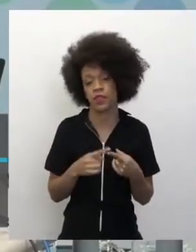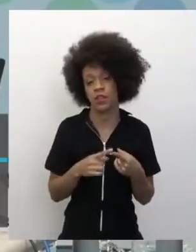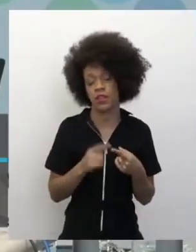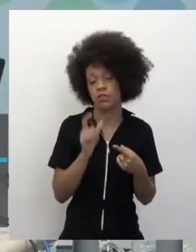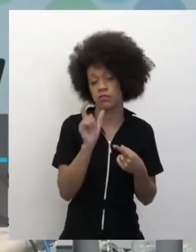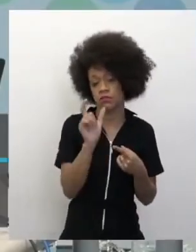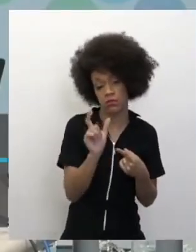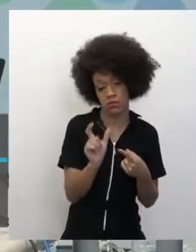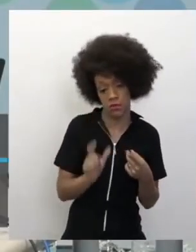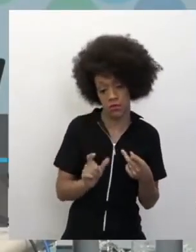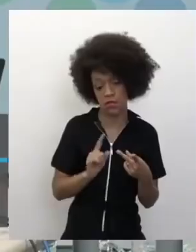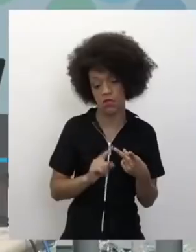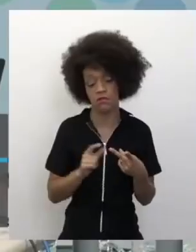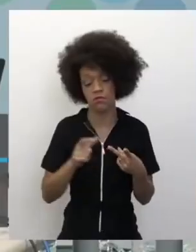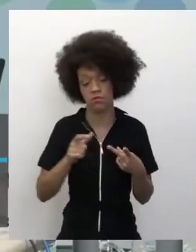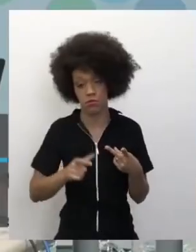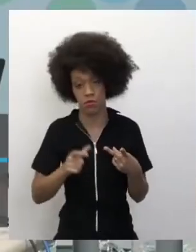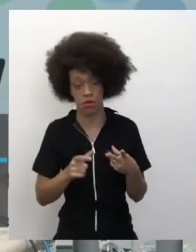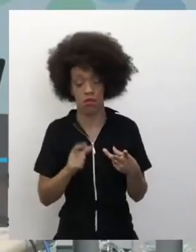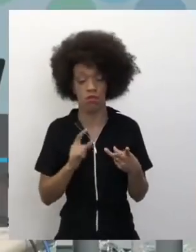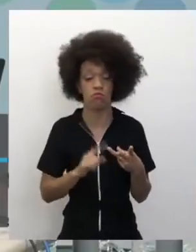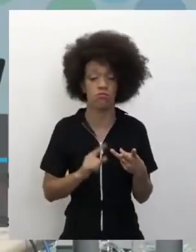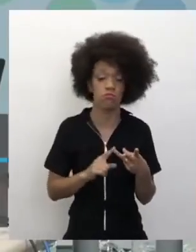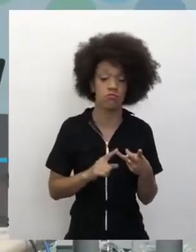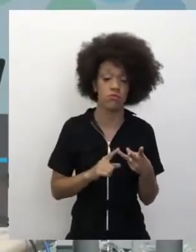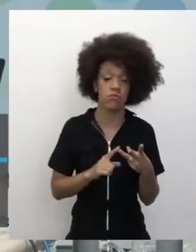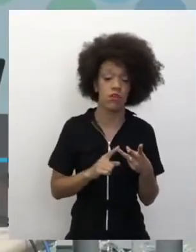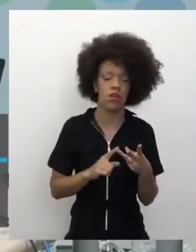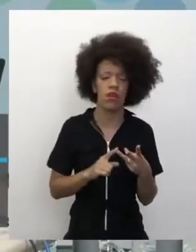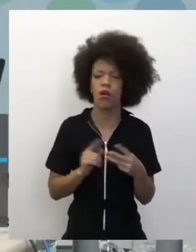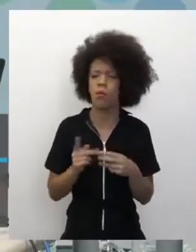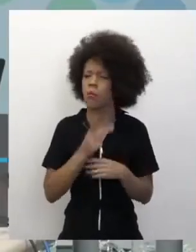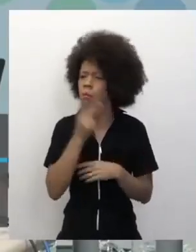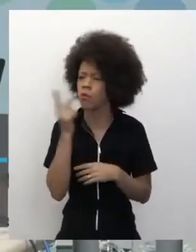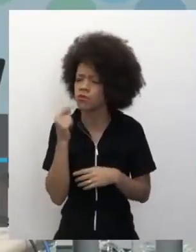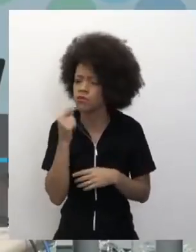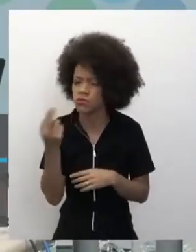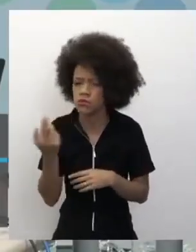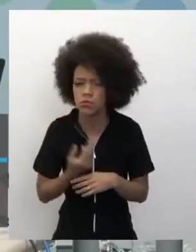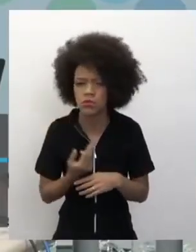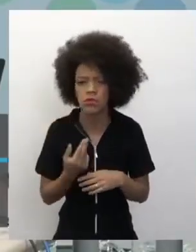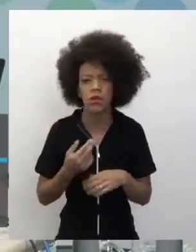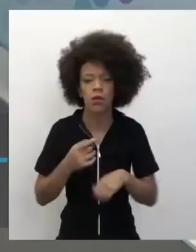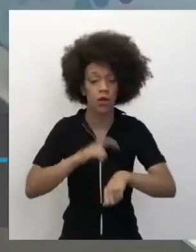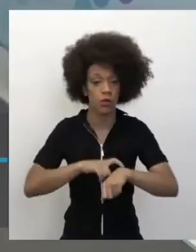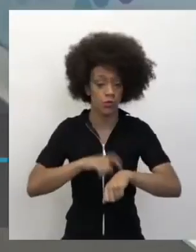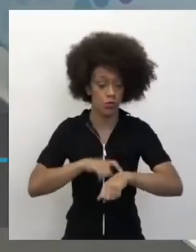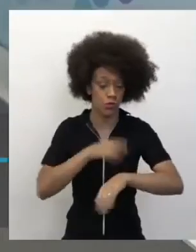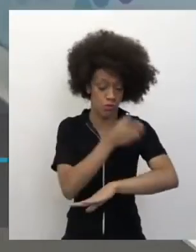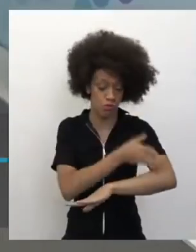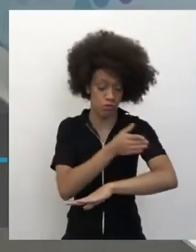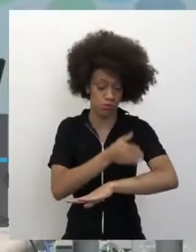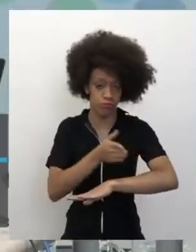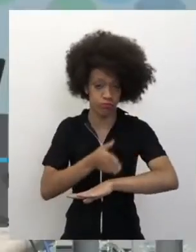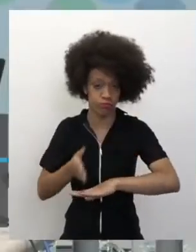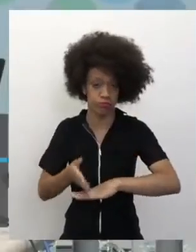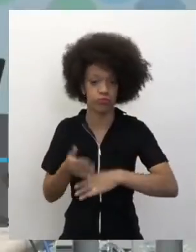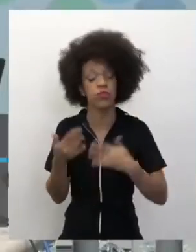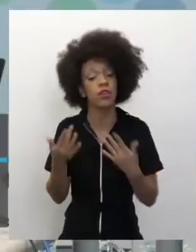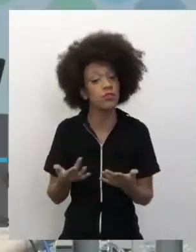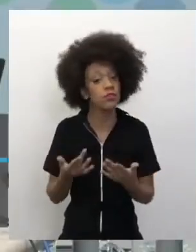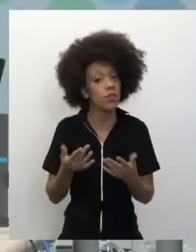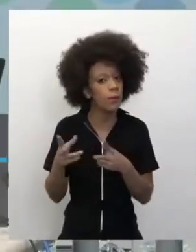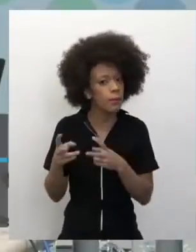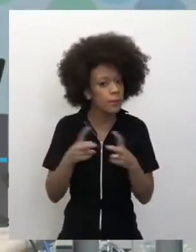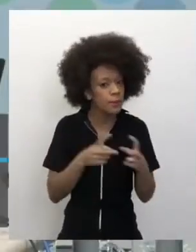com lugares, ora dessa sequência, alguém falou da sequência cronológica que utilizou. Sim. Né? Então, e aí vamos